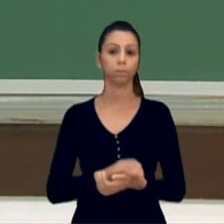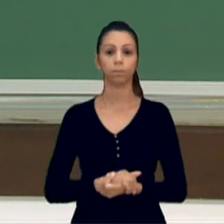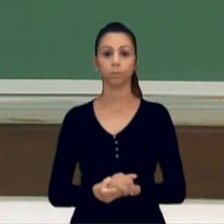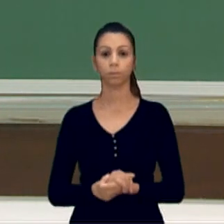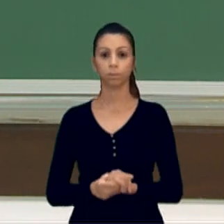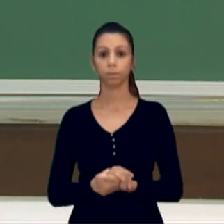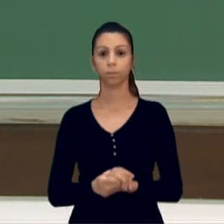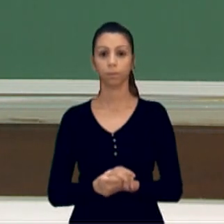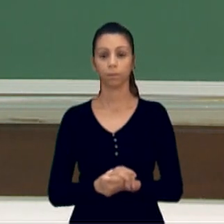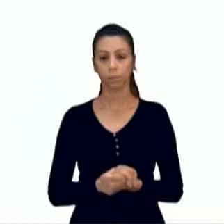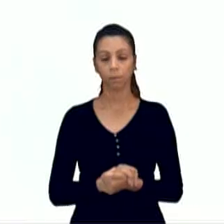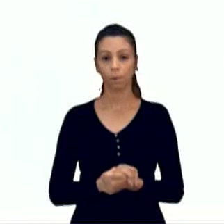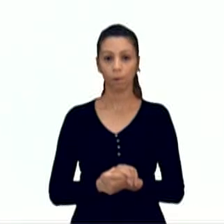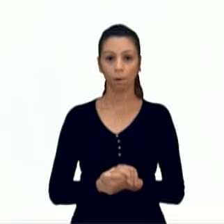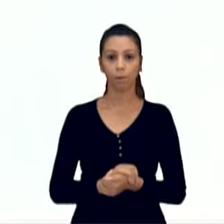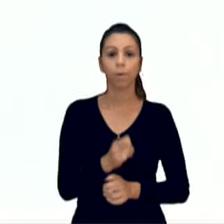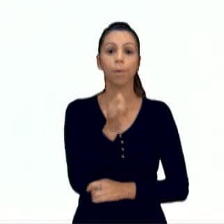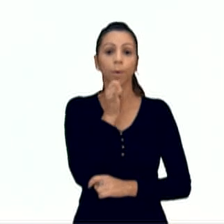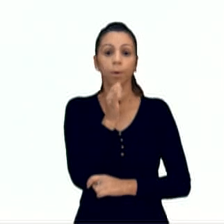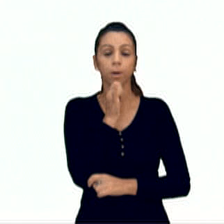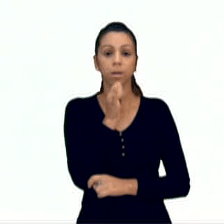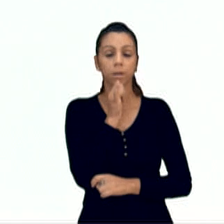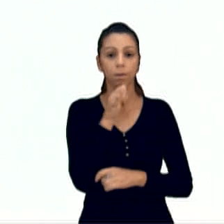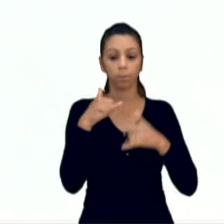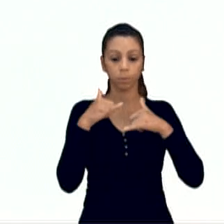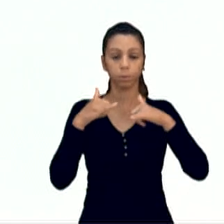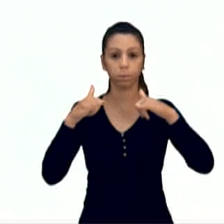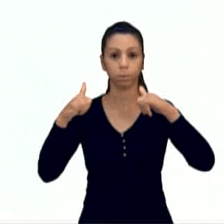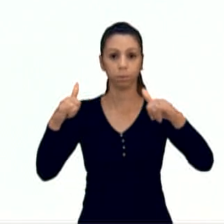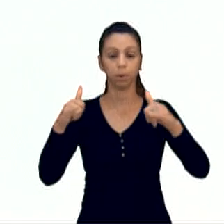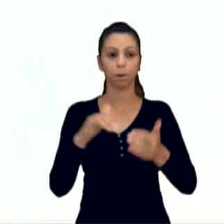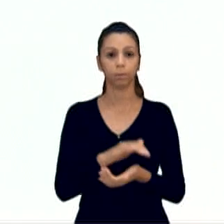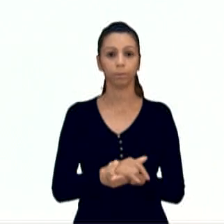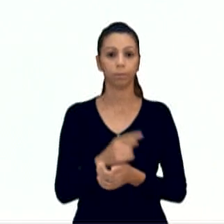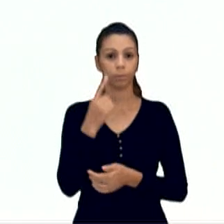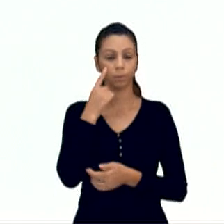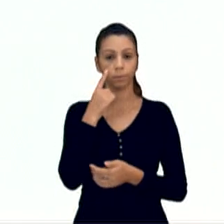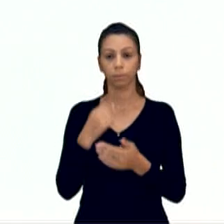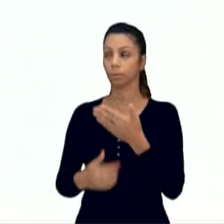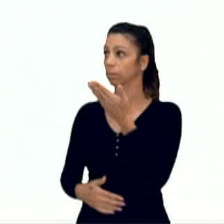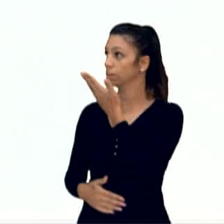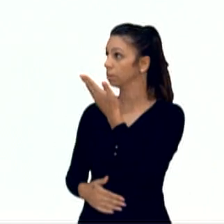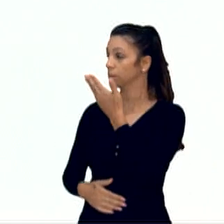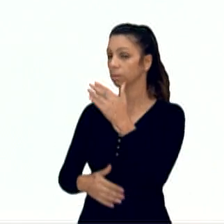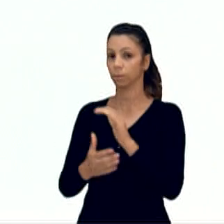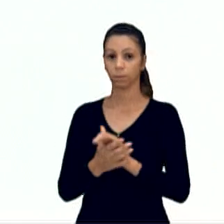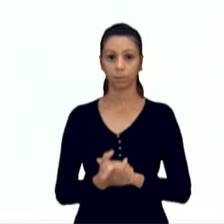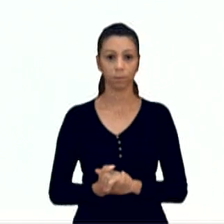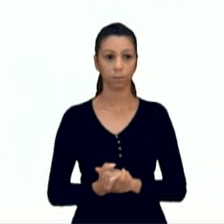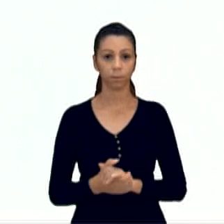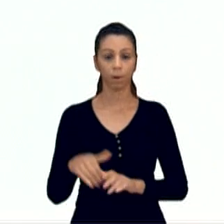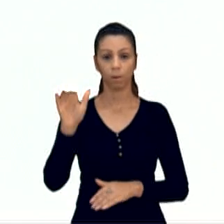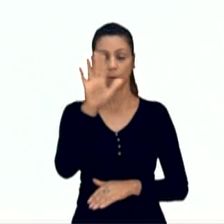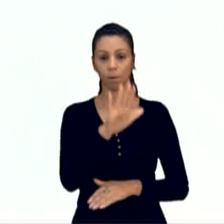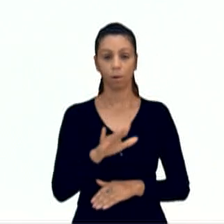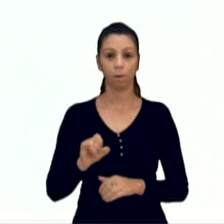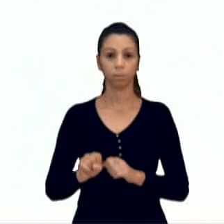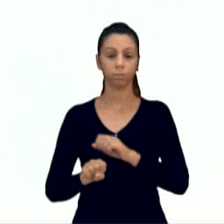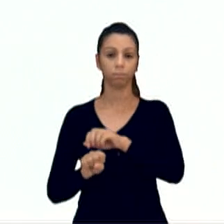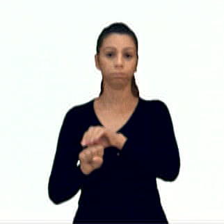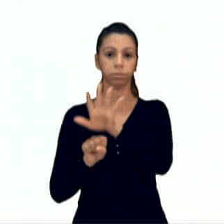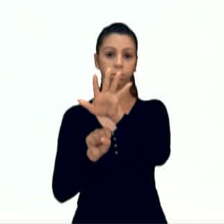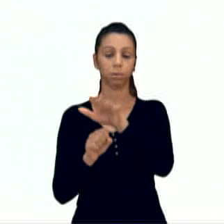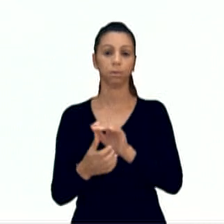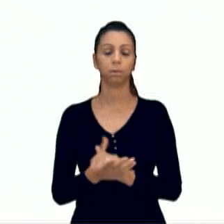para vocês aqui um exemplo de um anúncio publicitário. Então, viram ali, ó, tem a imagem do Wolverine e